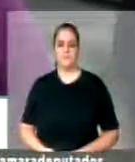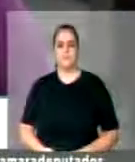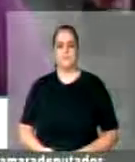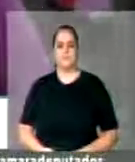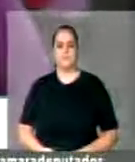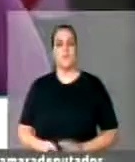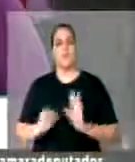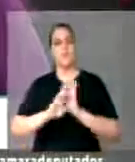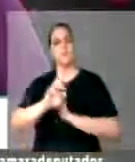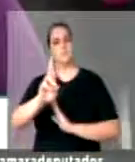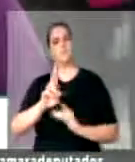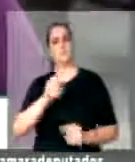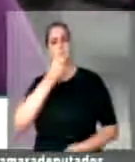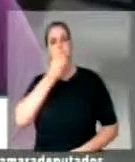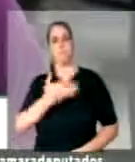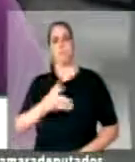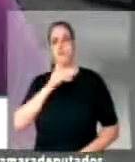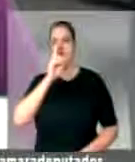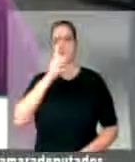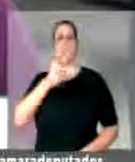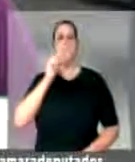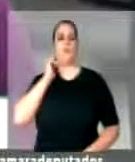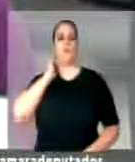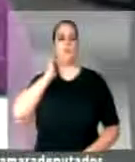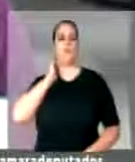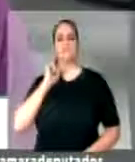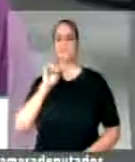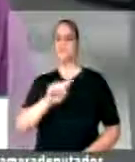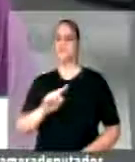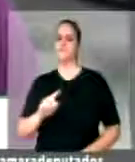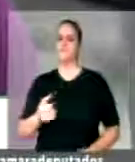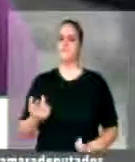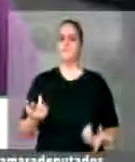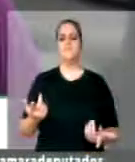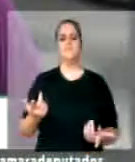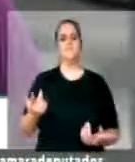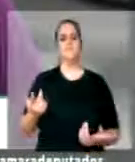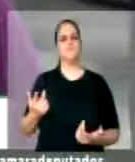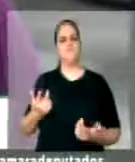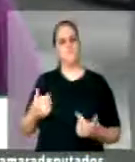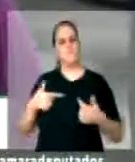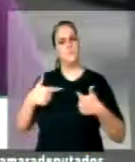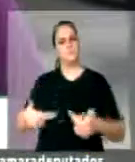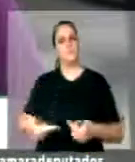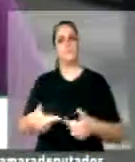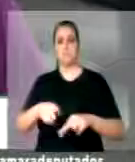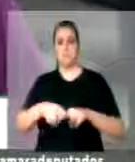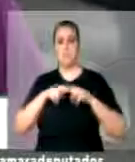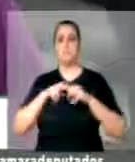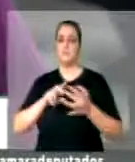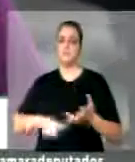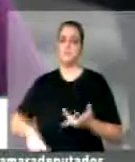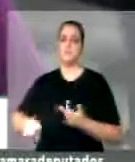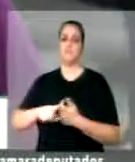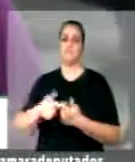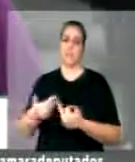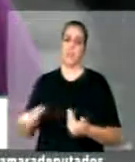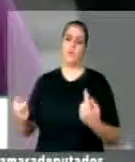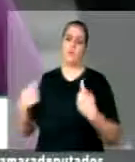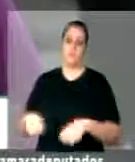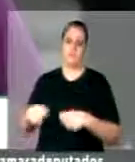uma representação muito forte. Pela sua voz, muitas das demandas dessas mulheres chegam ao Congresso